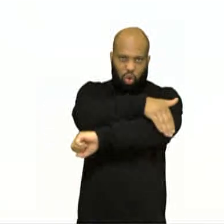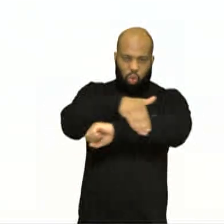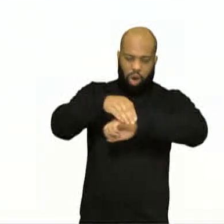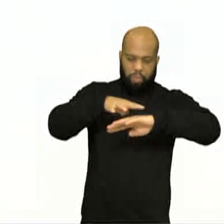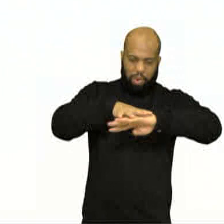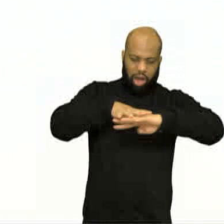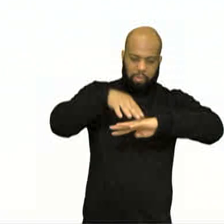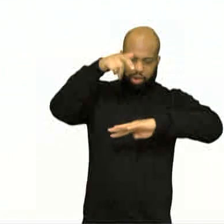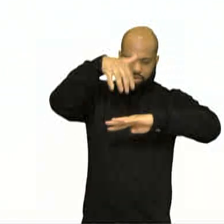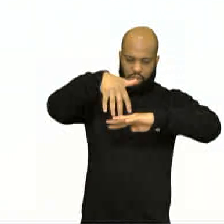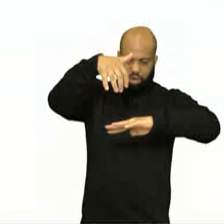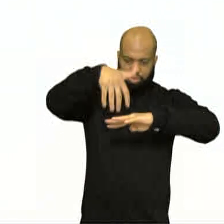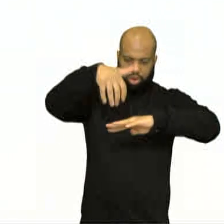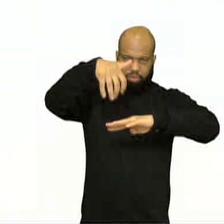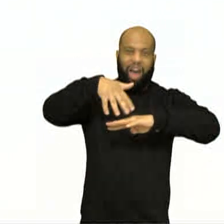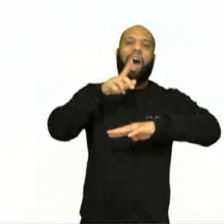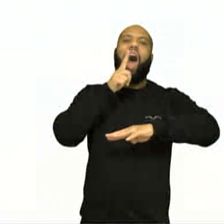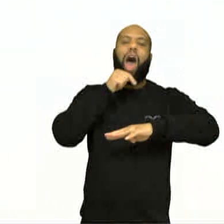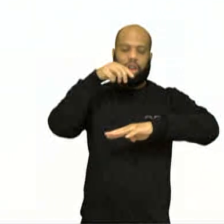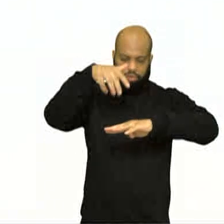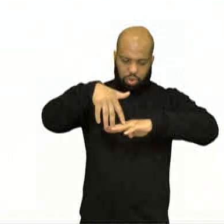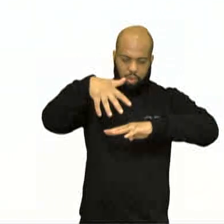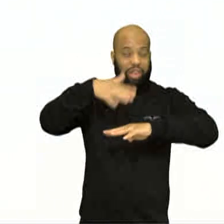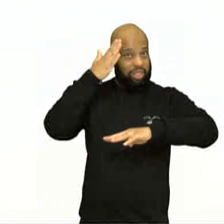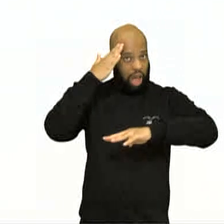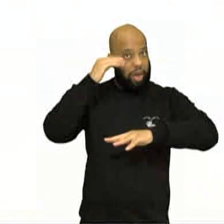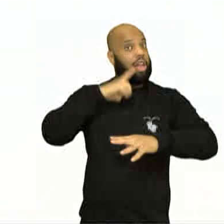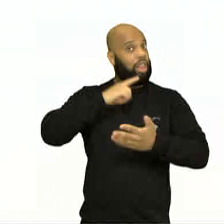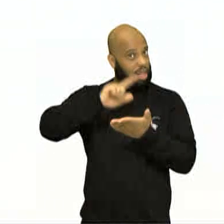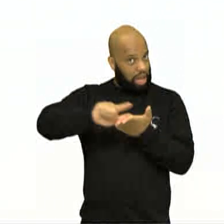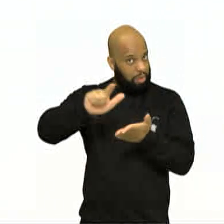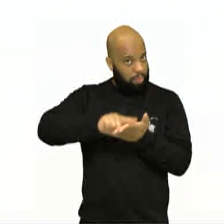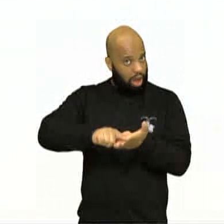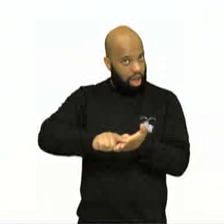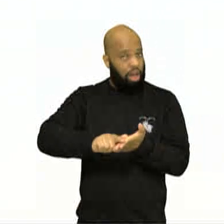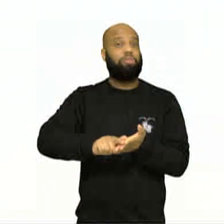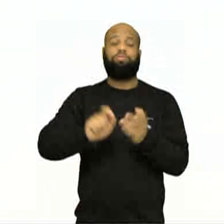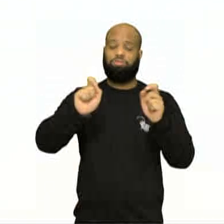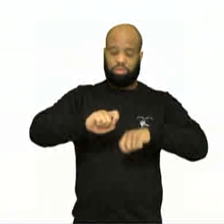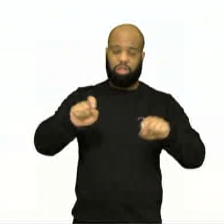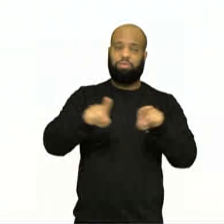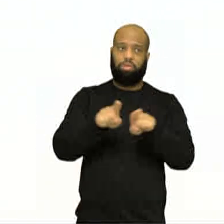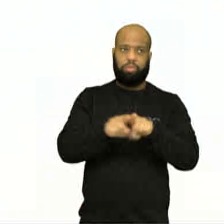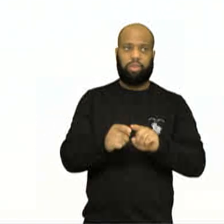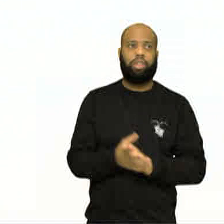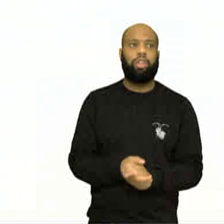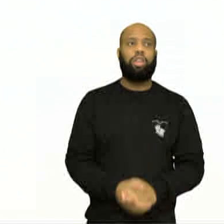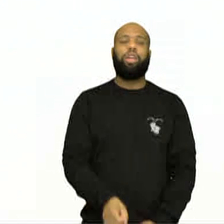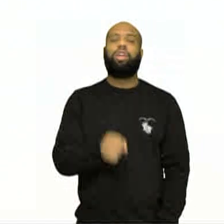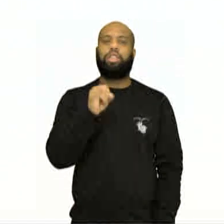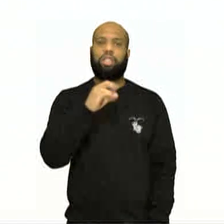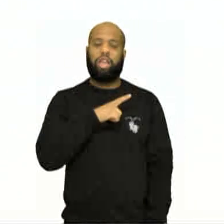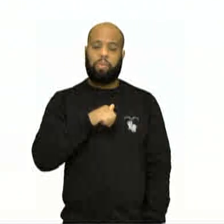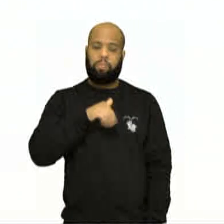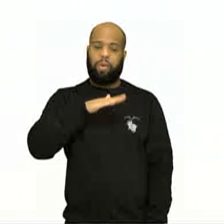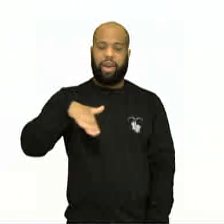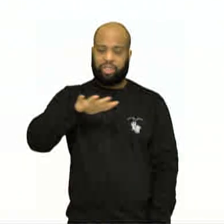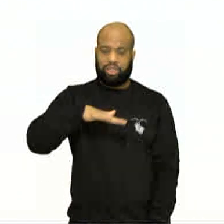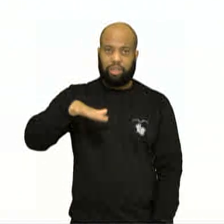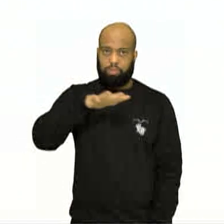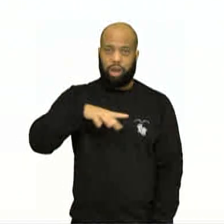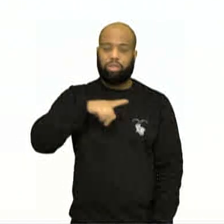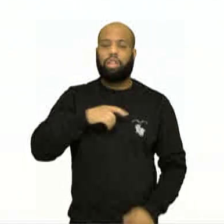essas estruturas e a água dessa chuva pode ser coletada. Quanto mais espaço coberto